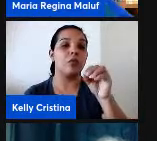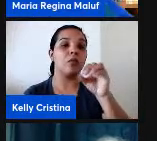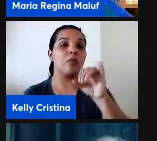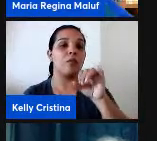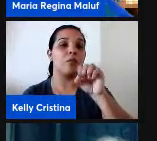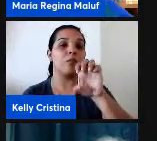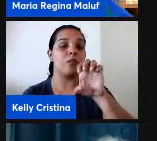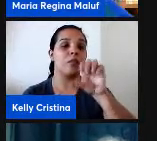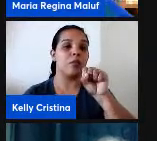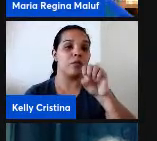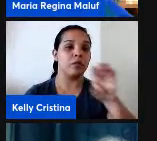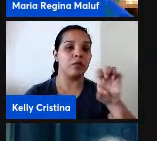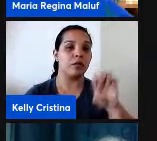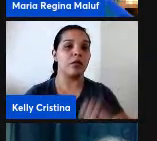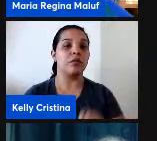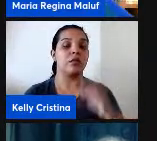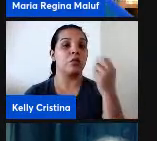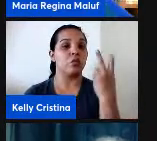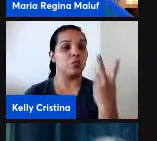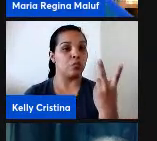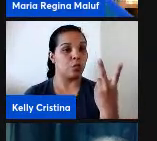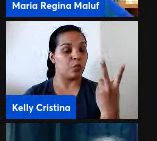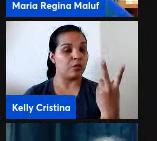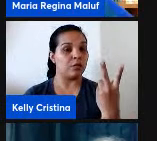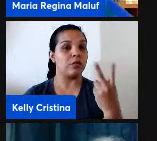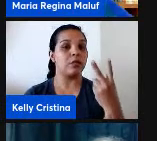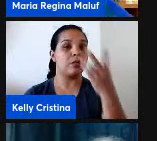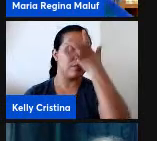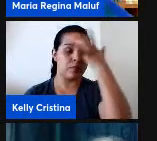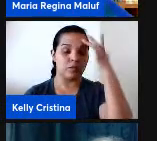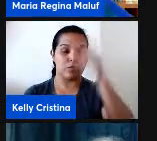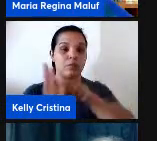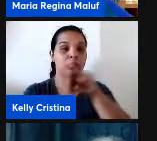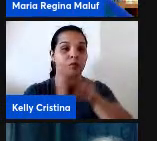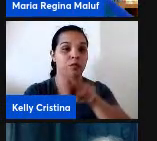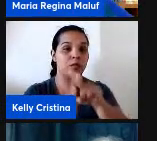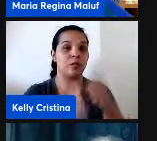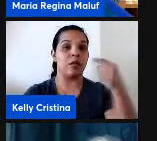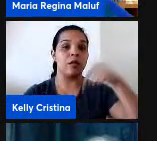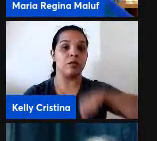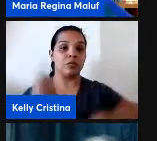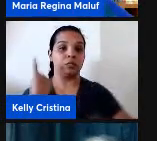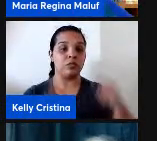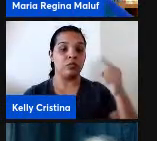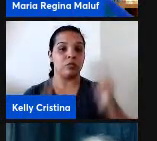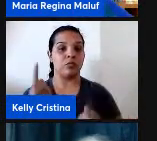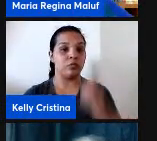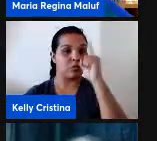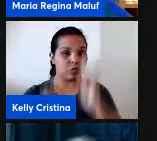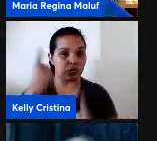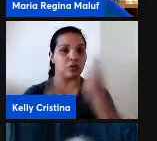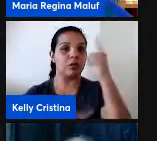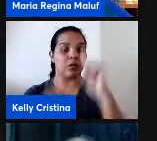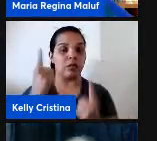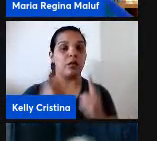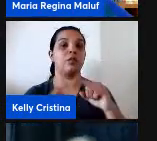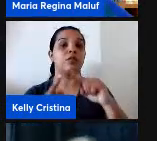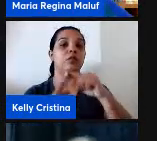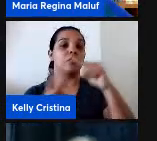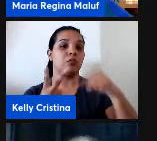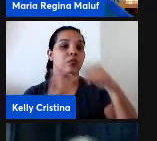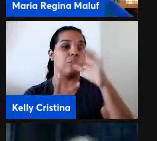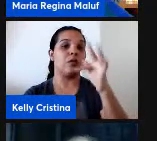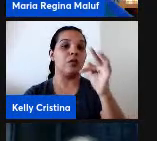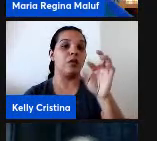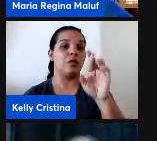proposto por dois cientistas chilenos na década de 70, chamados Francisco Varela e Humberto